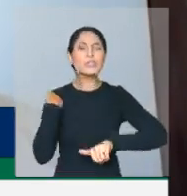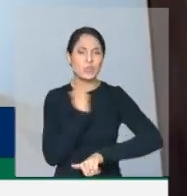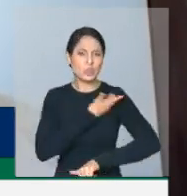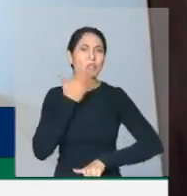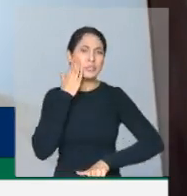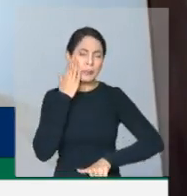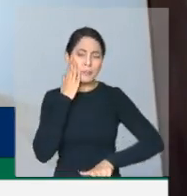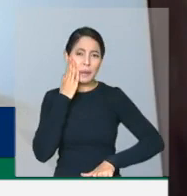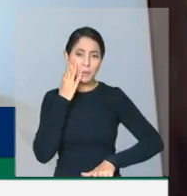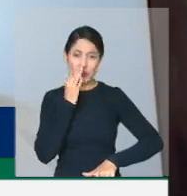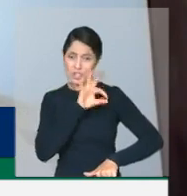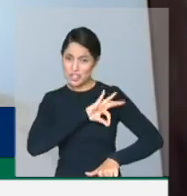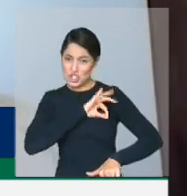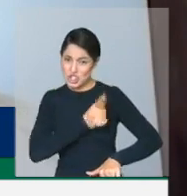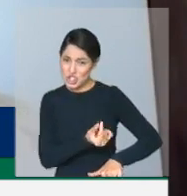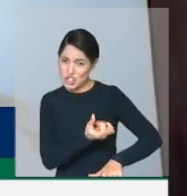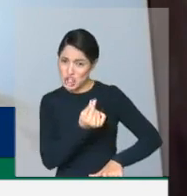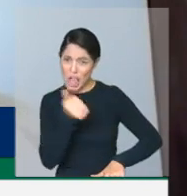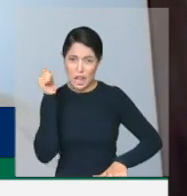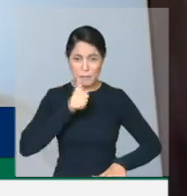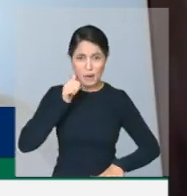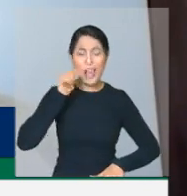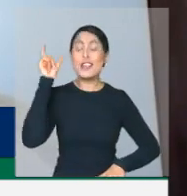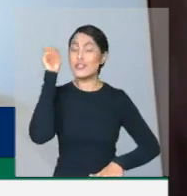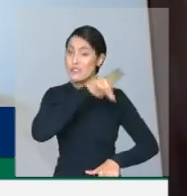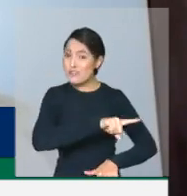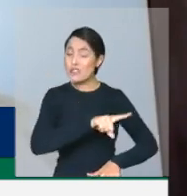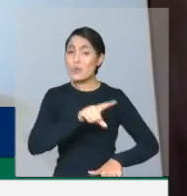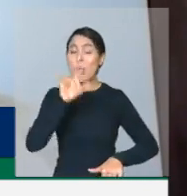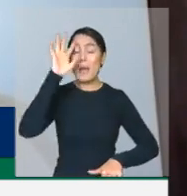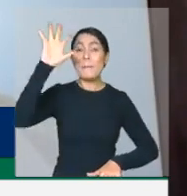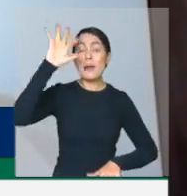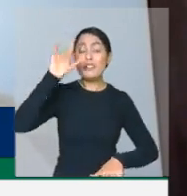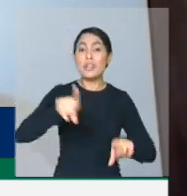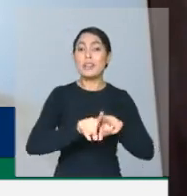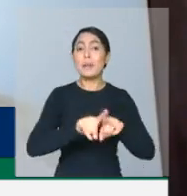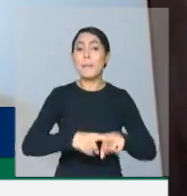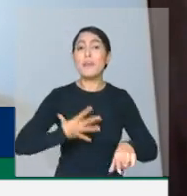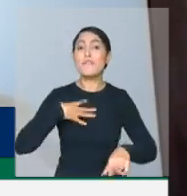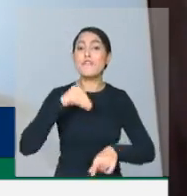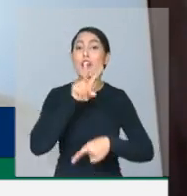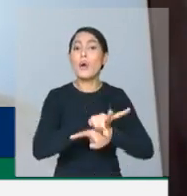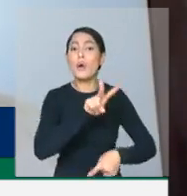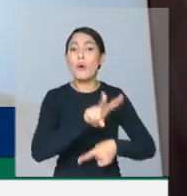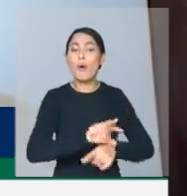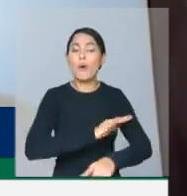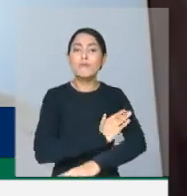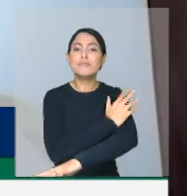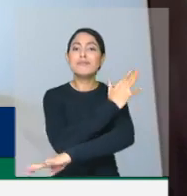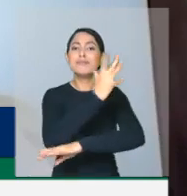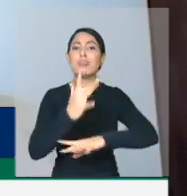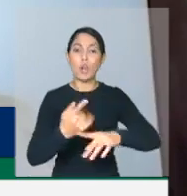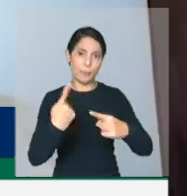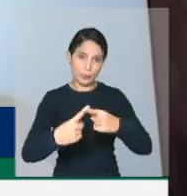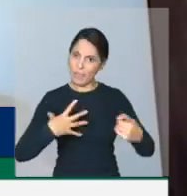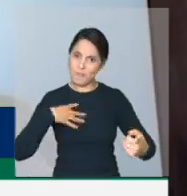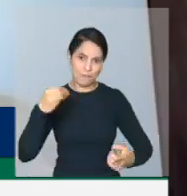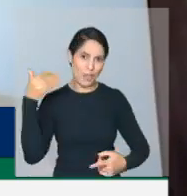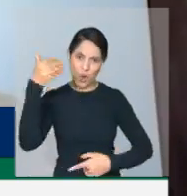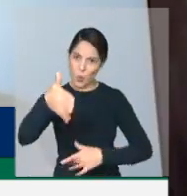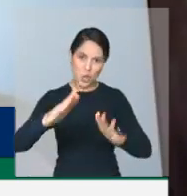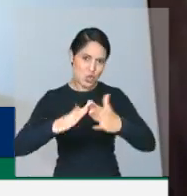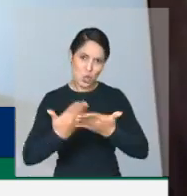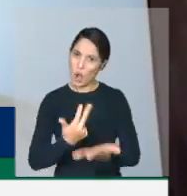esforço incansável dessas mulheres de prestar cuidado integral aos filhos, que não podem frequentar a escola nesse